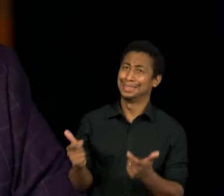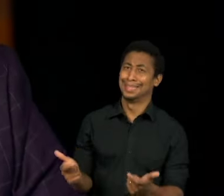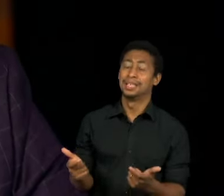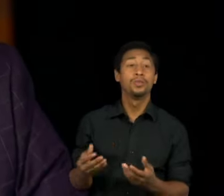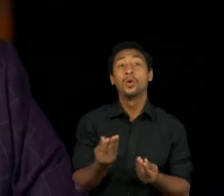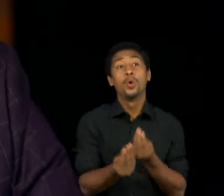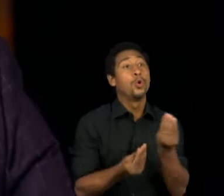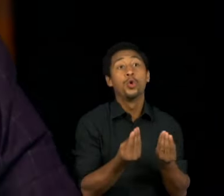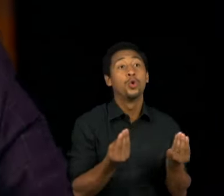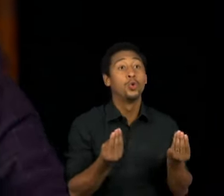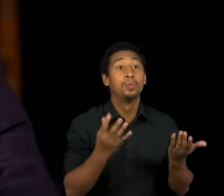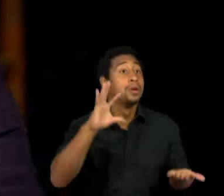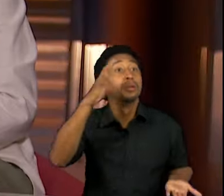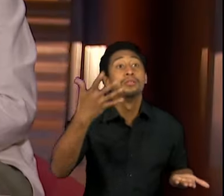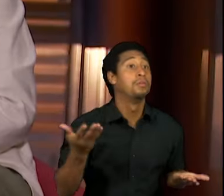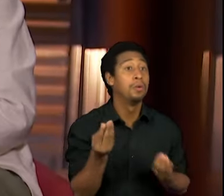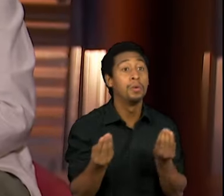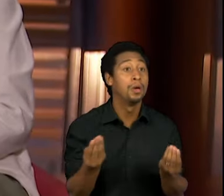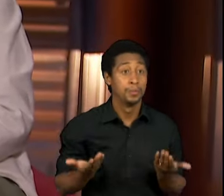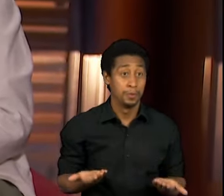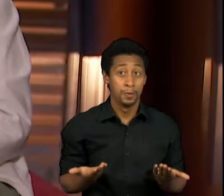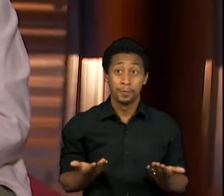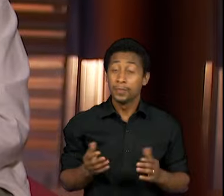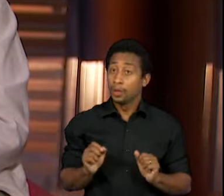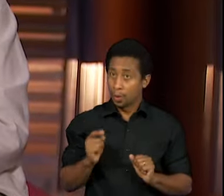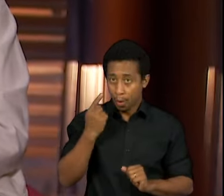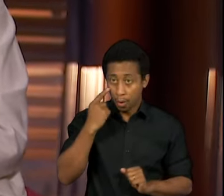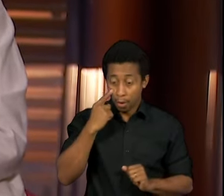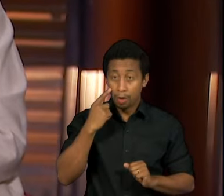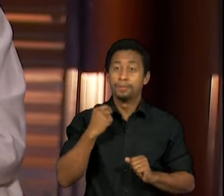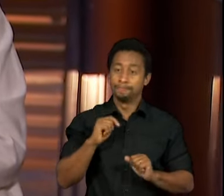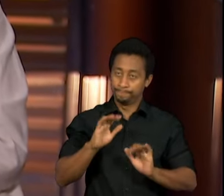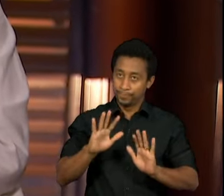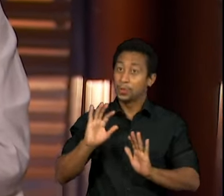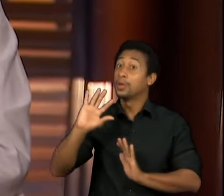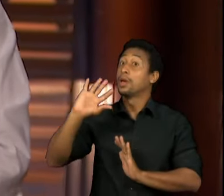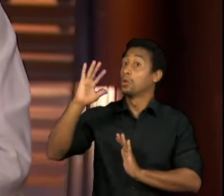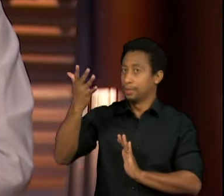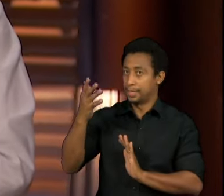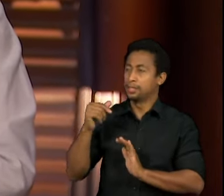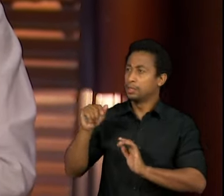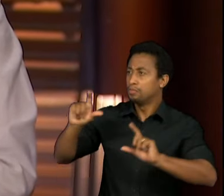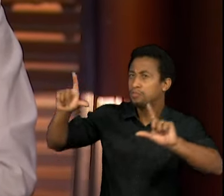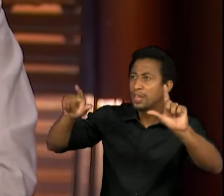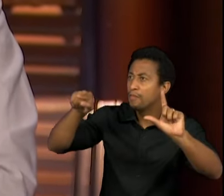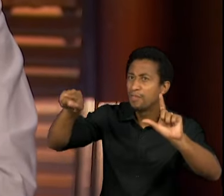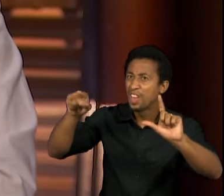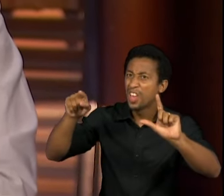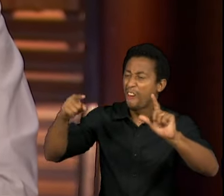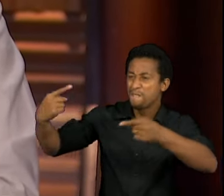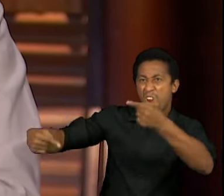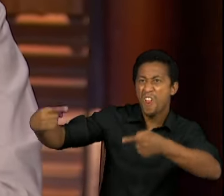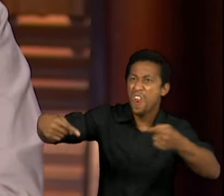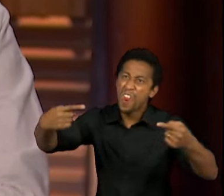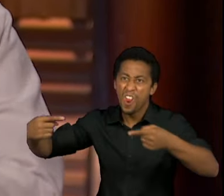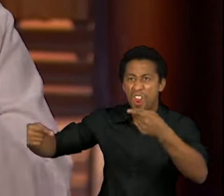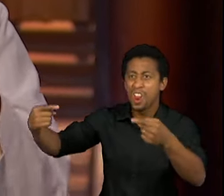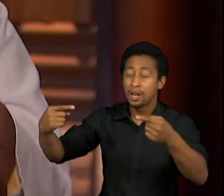fazer o que fazer a estrutura né ela vai lá e comenta aquelas confusões obviamente e a galera